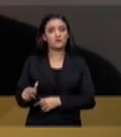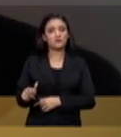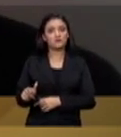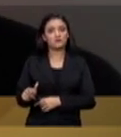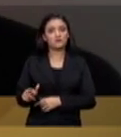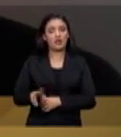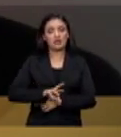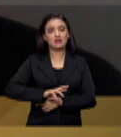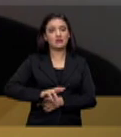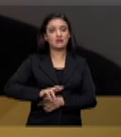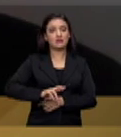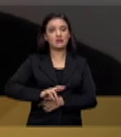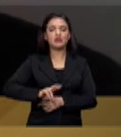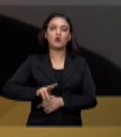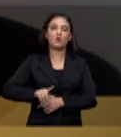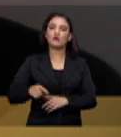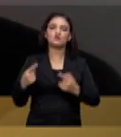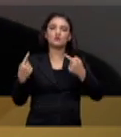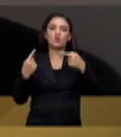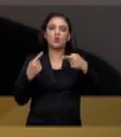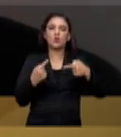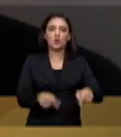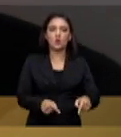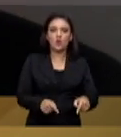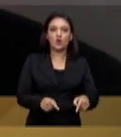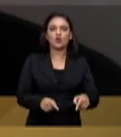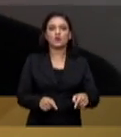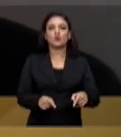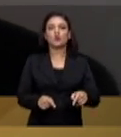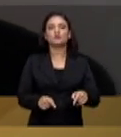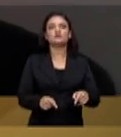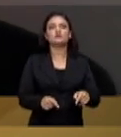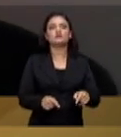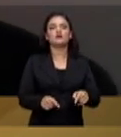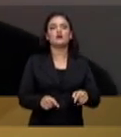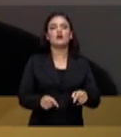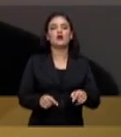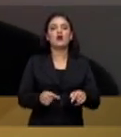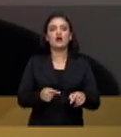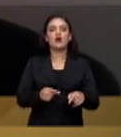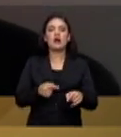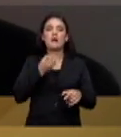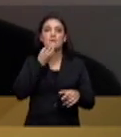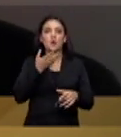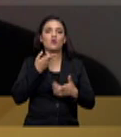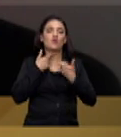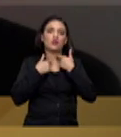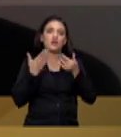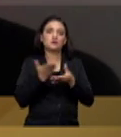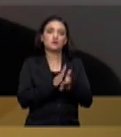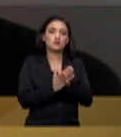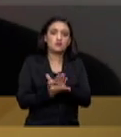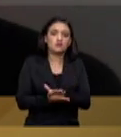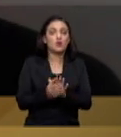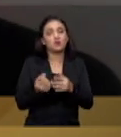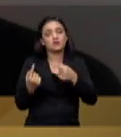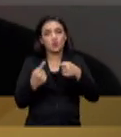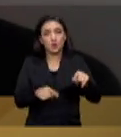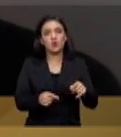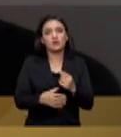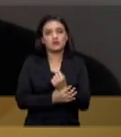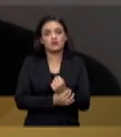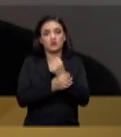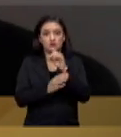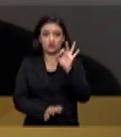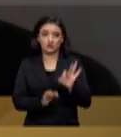violação à boa-fé processual ou ofensa à segurança jurídica. Nas razões